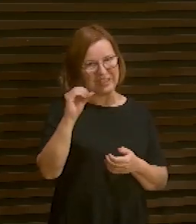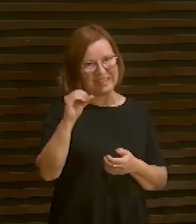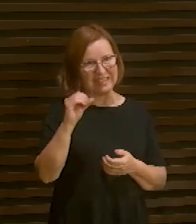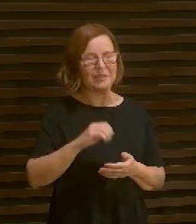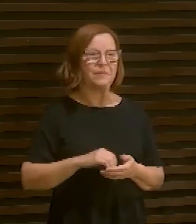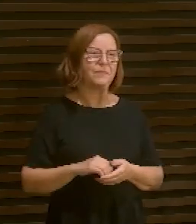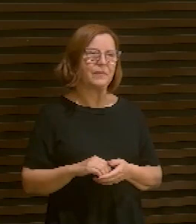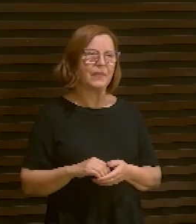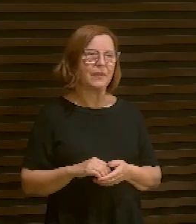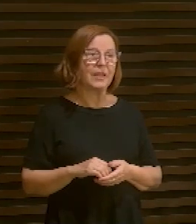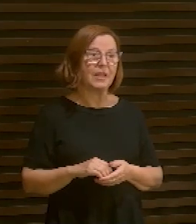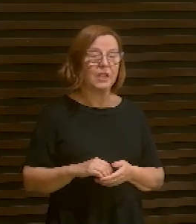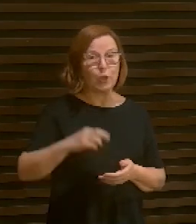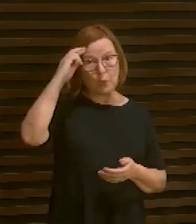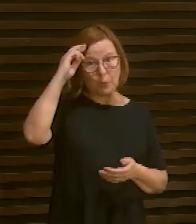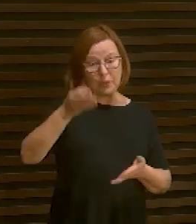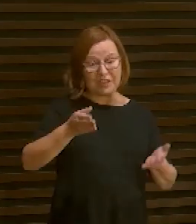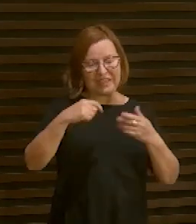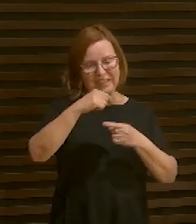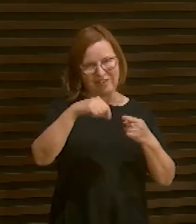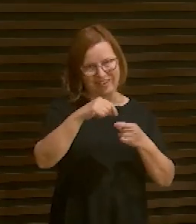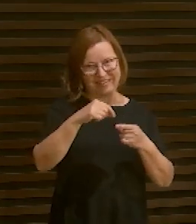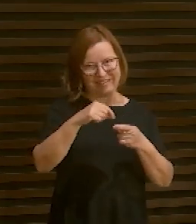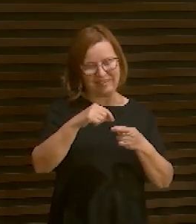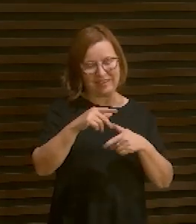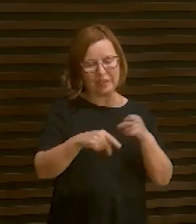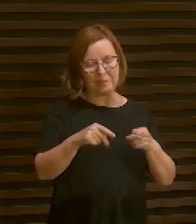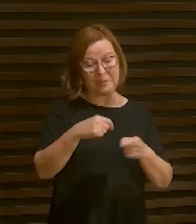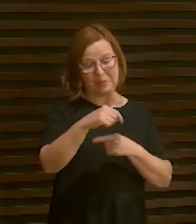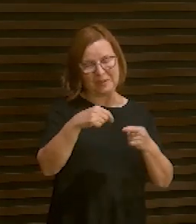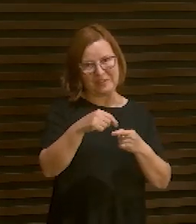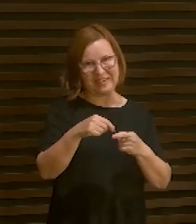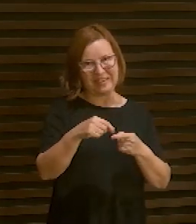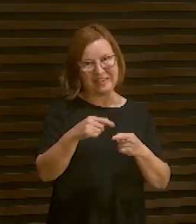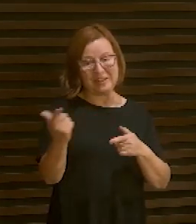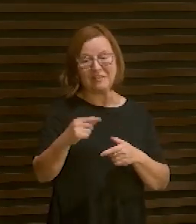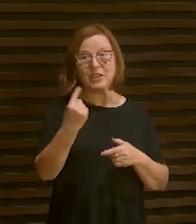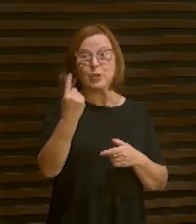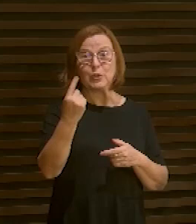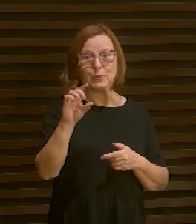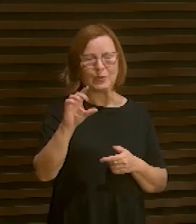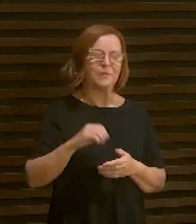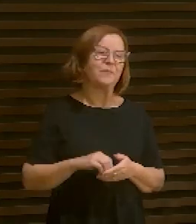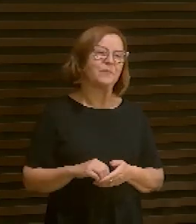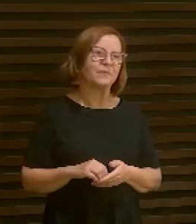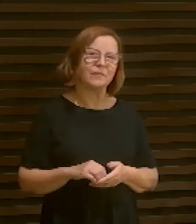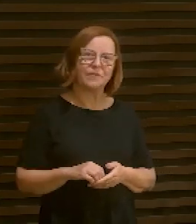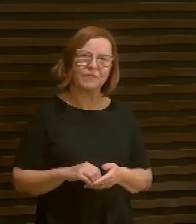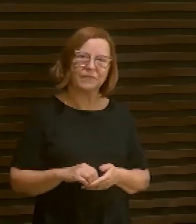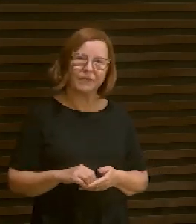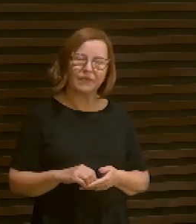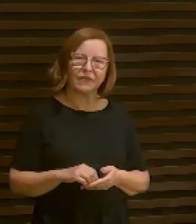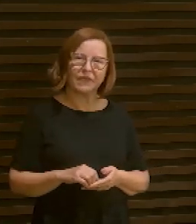os que são santificados vieram de um só. E o versículo ainda vai dizer outra coisa bem interessante aí na